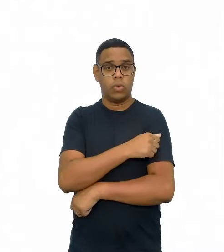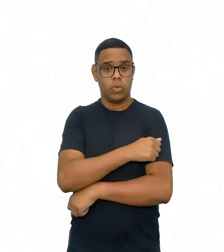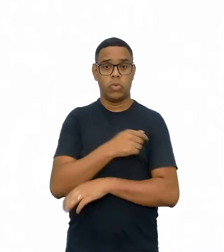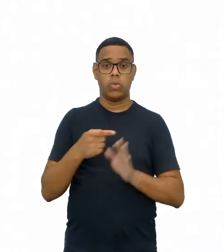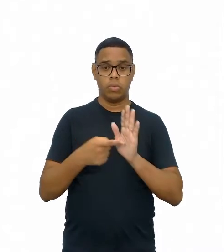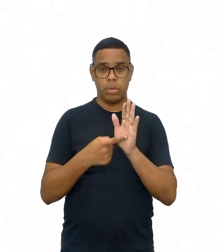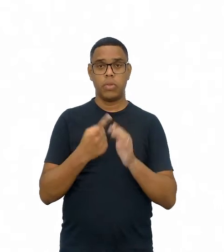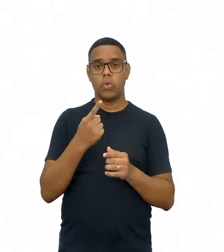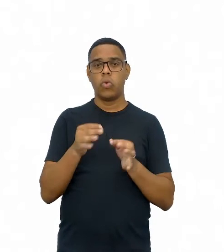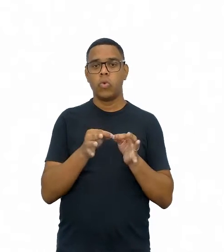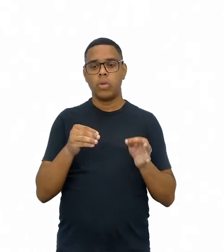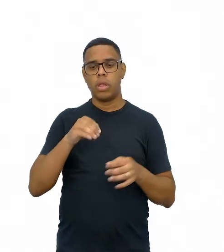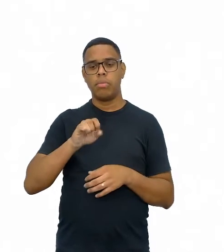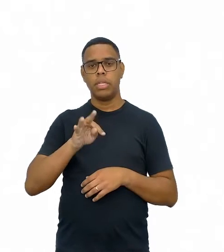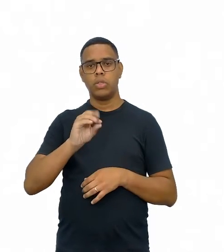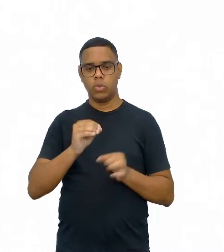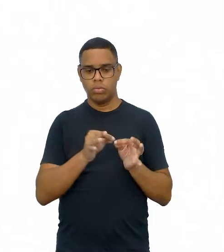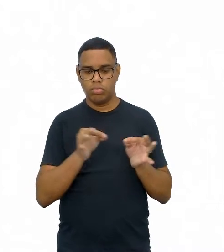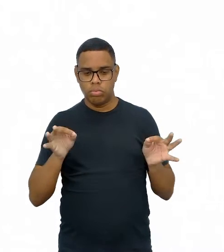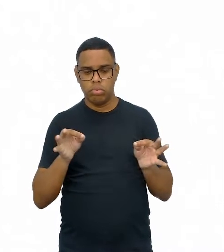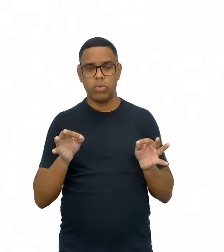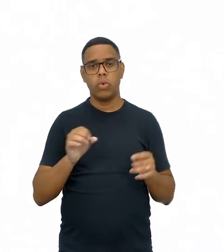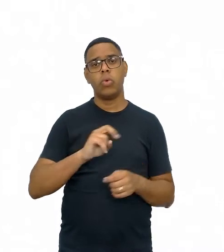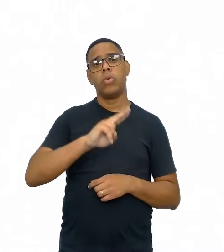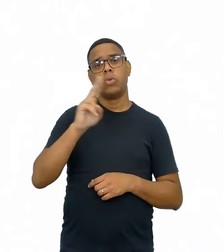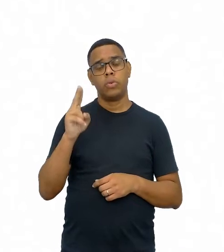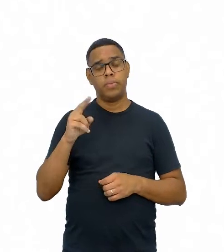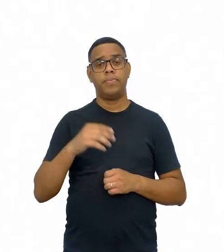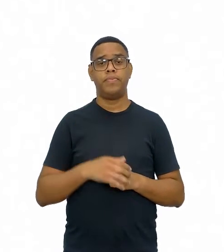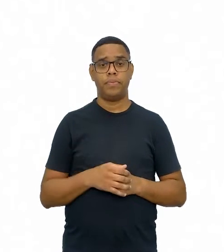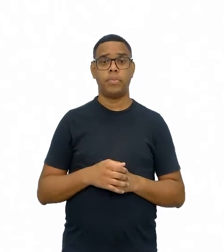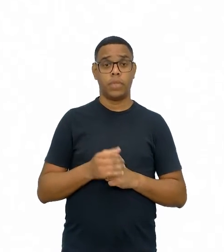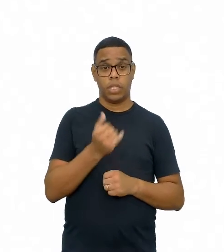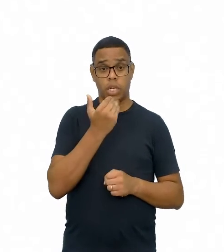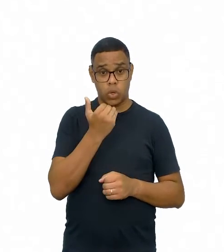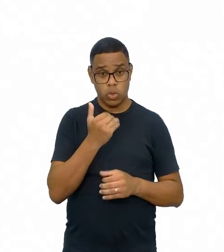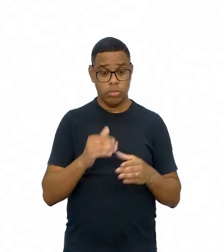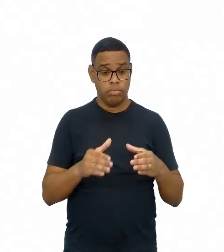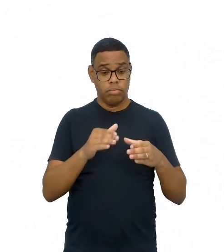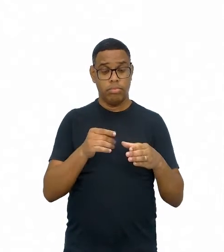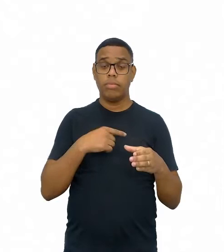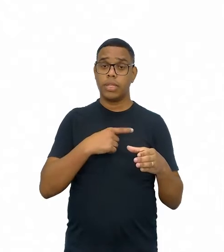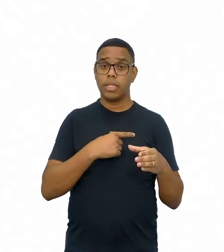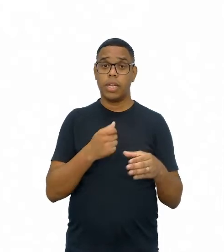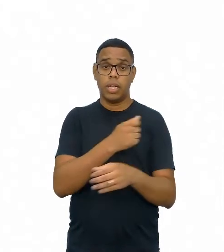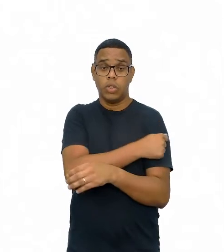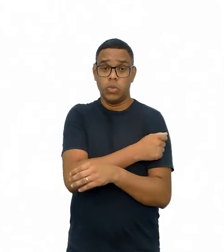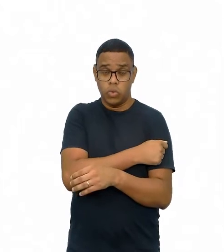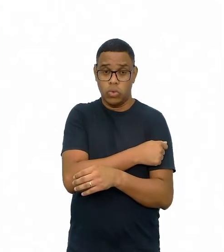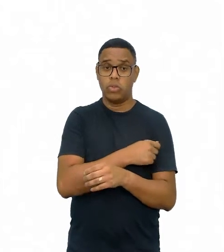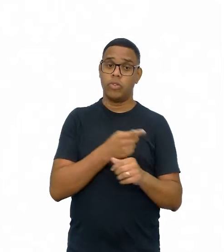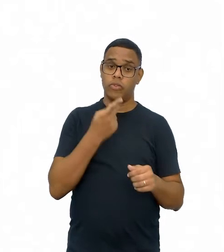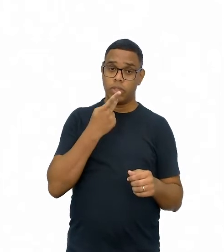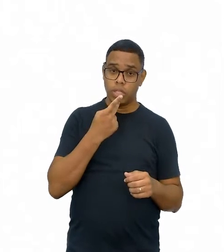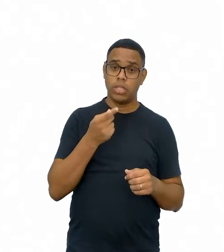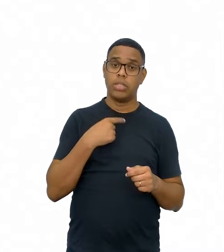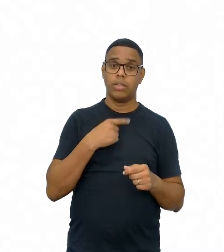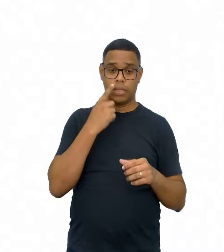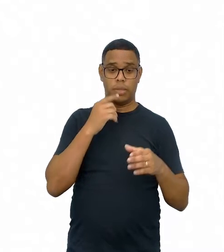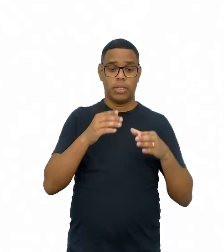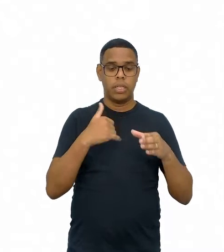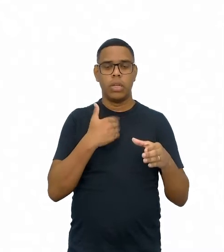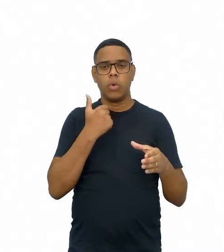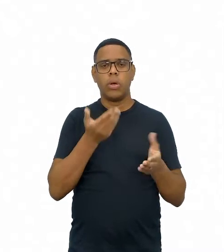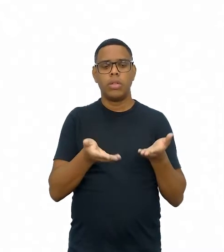o metro. Pode ser que ele mostre um alimento, e aí, então, o nosso aluno teria que dizer que para poder medir